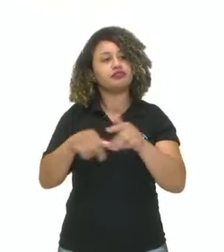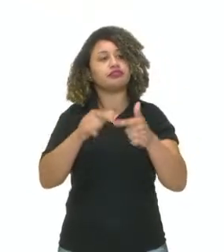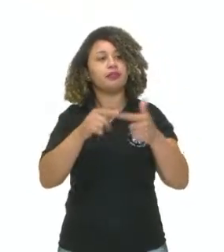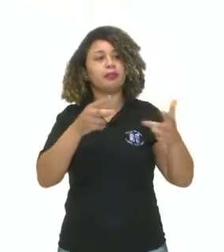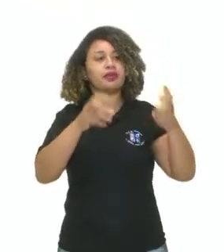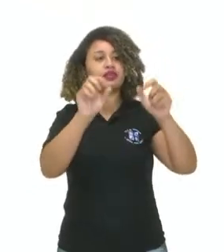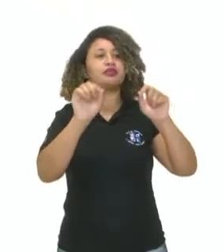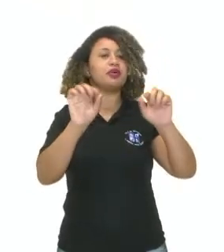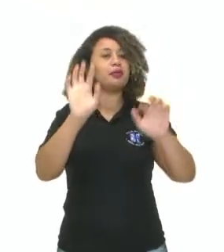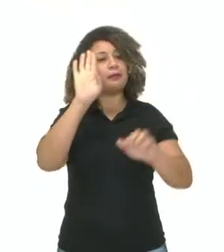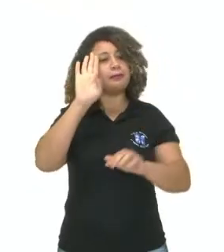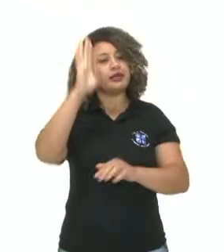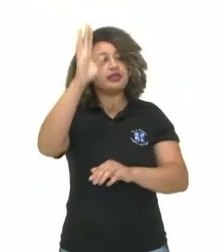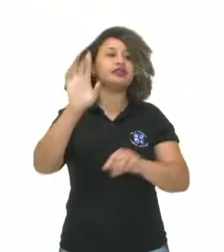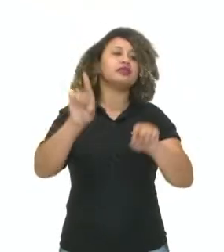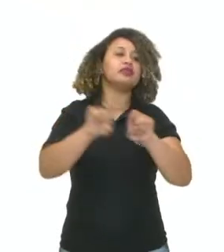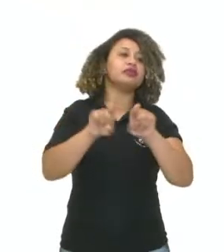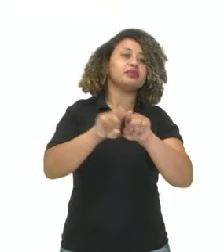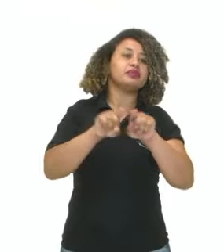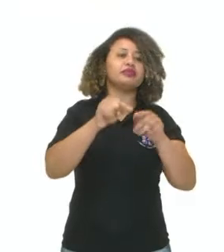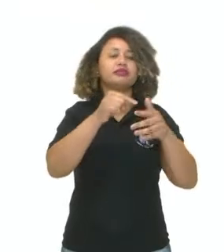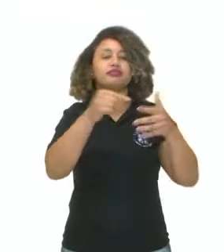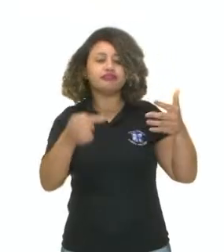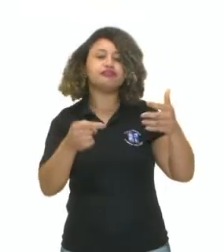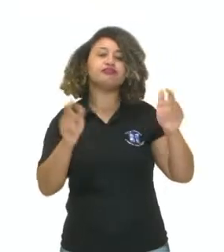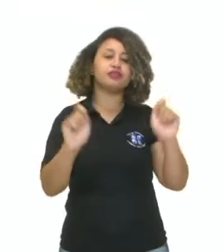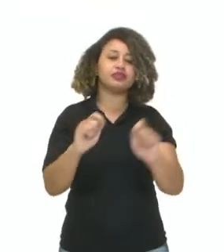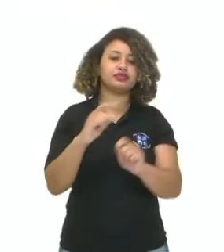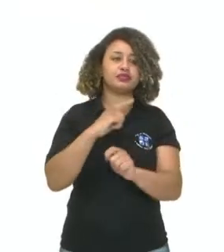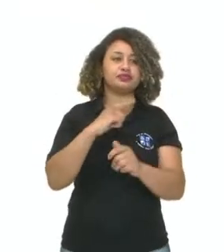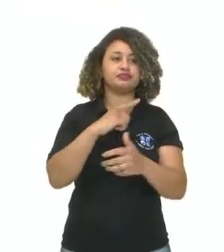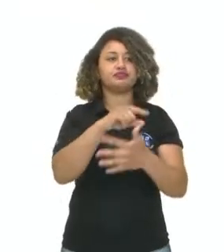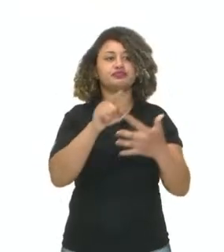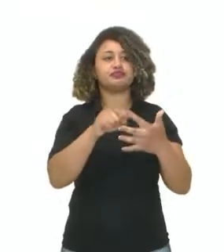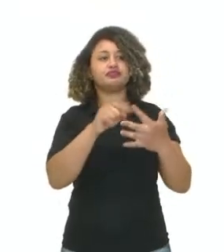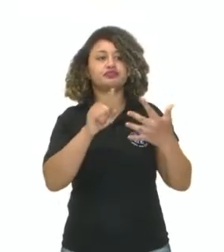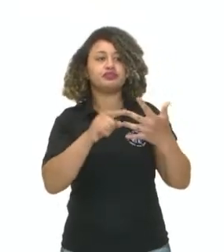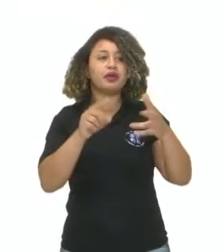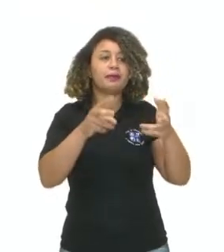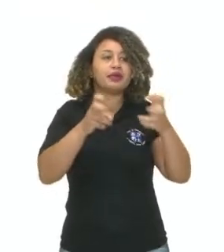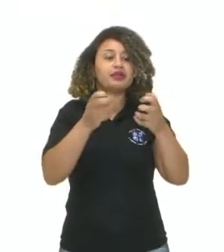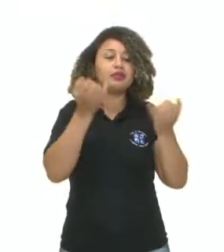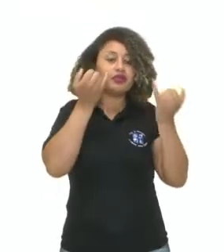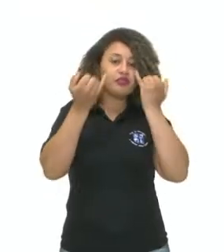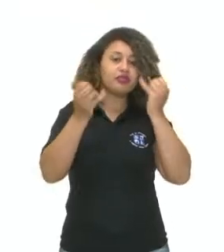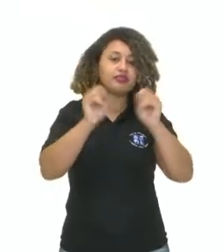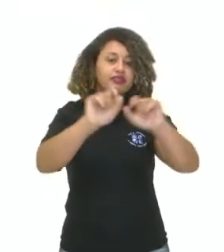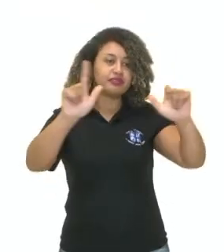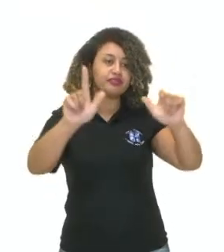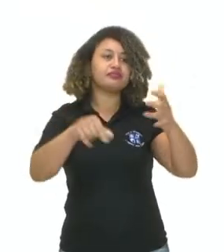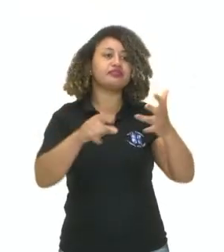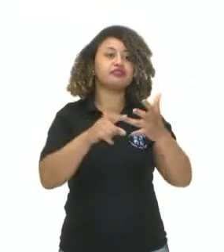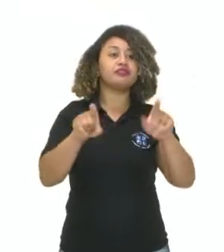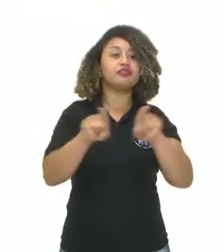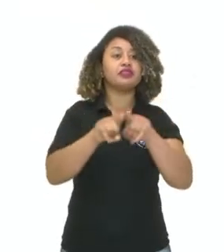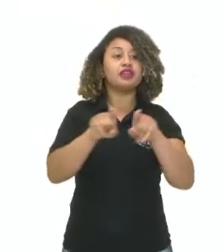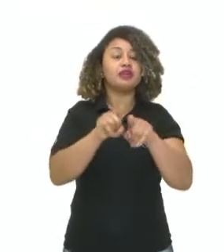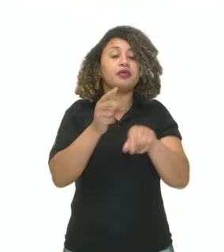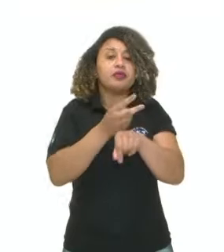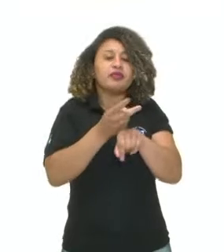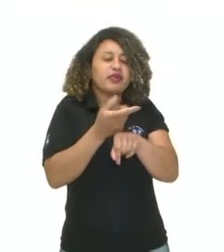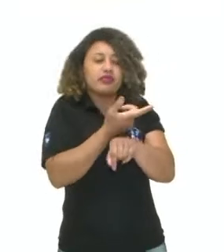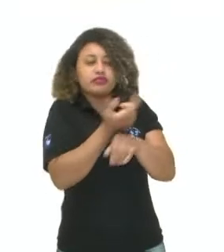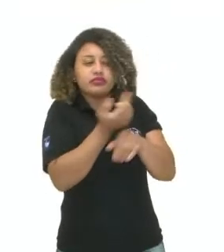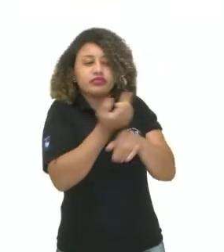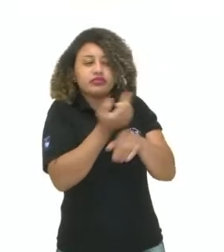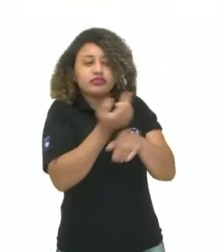principais circunstâncias e eventuais decorrências, localizar informações explícitas e inferir informações